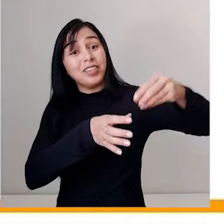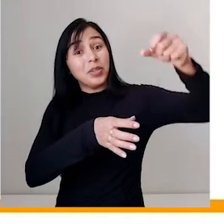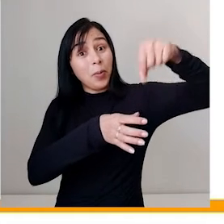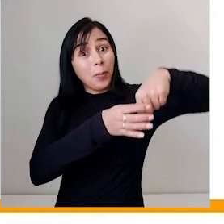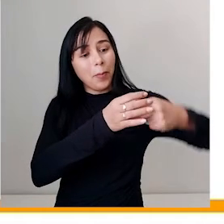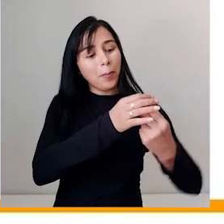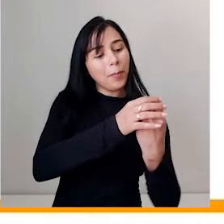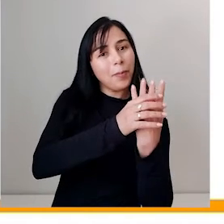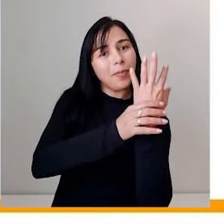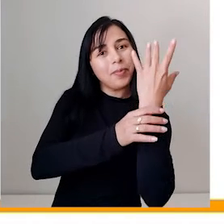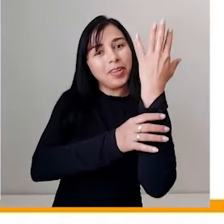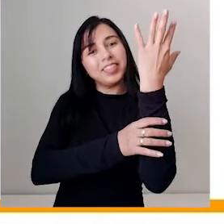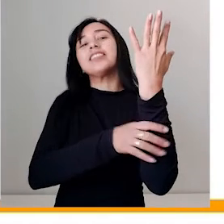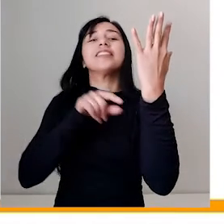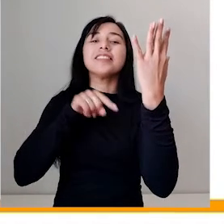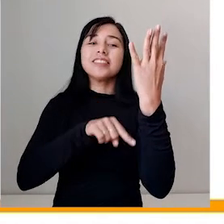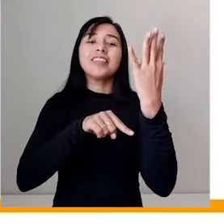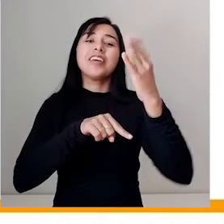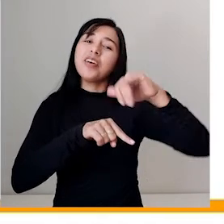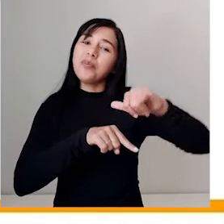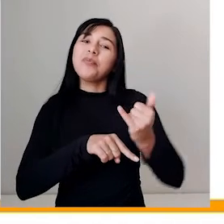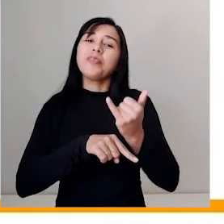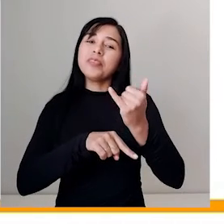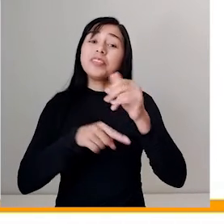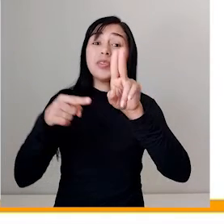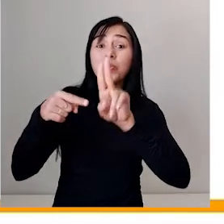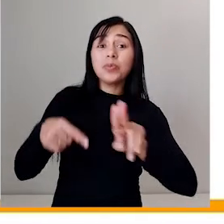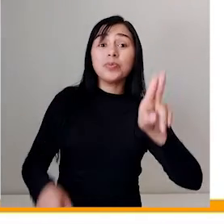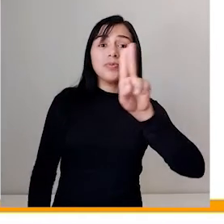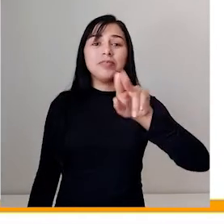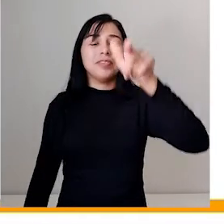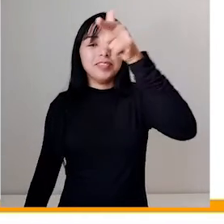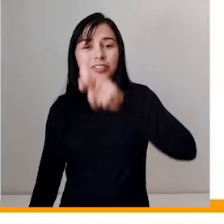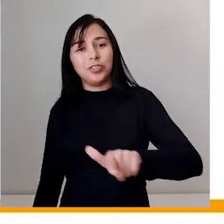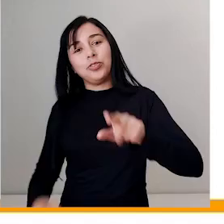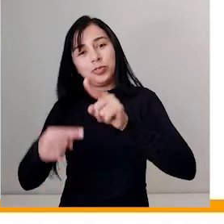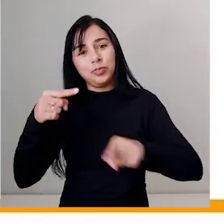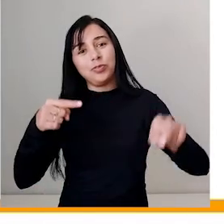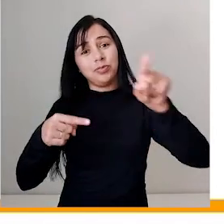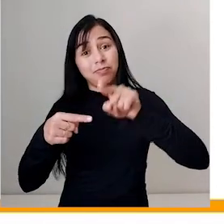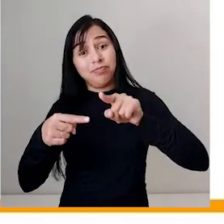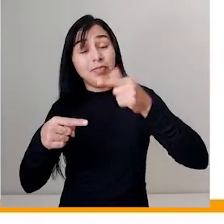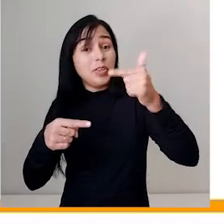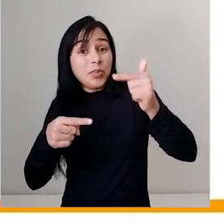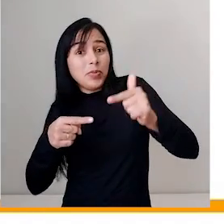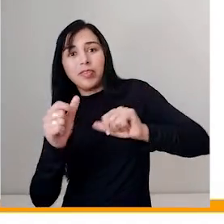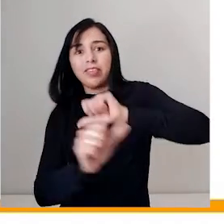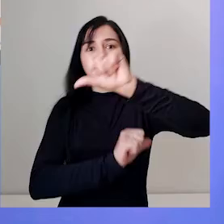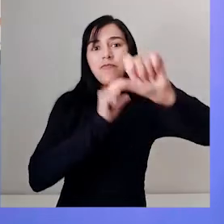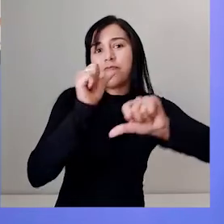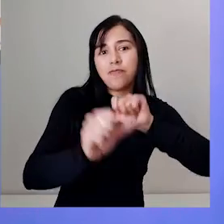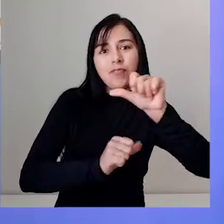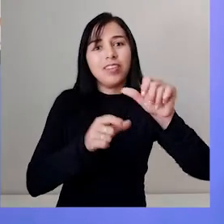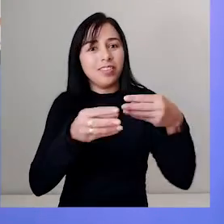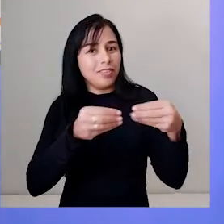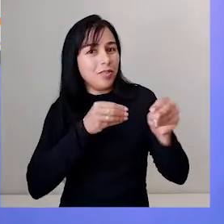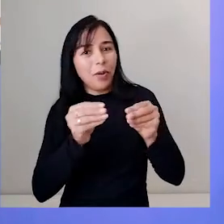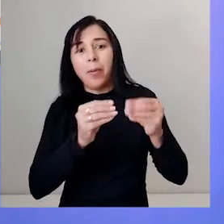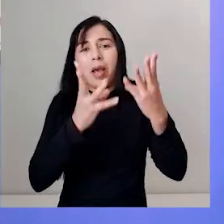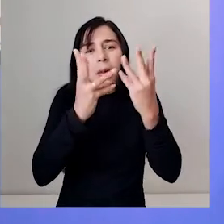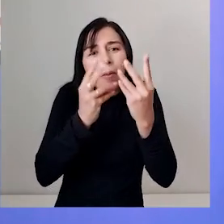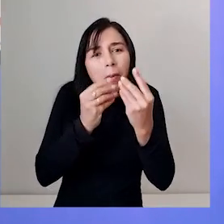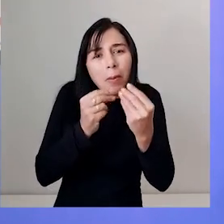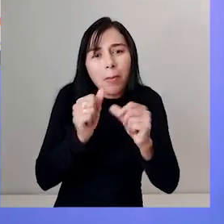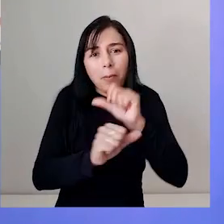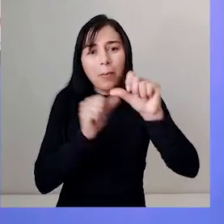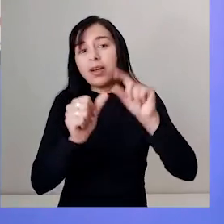é uma reutilização, porque não houve uma transformação desses componentes. Não foi